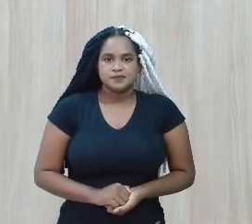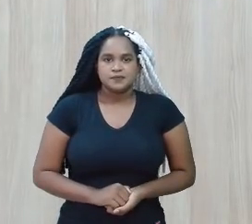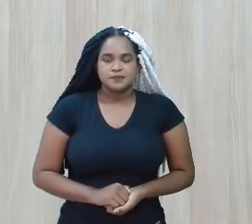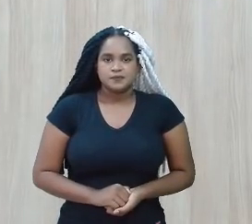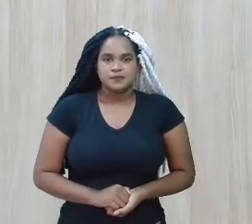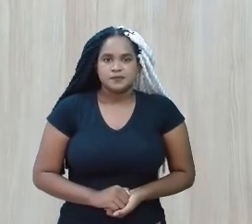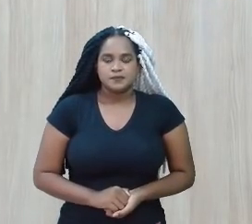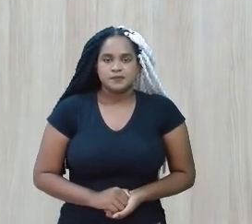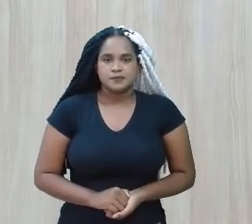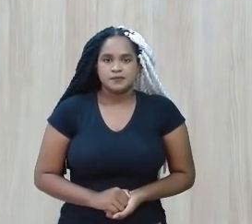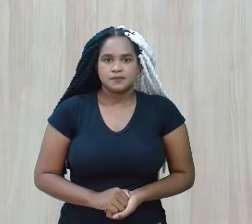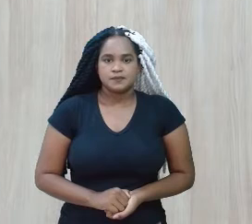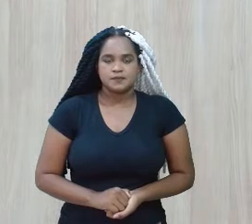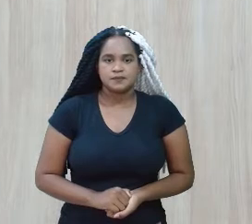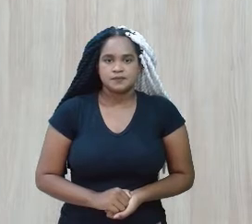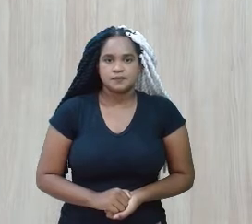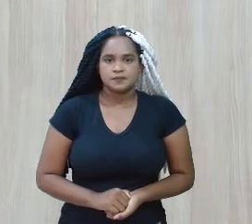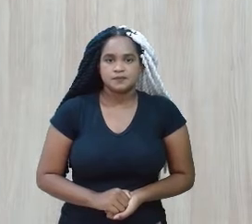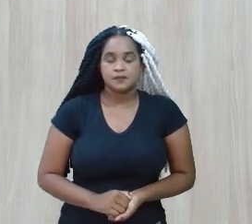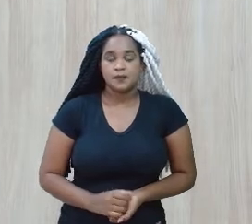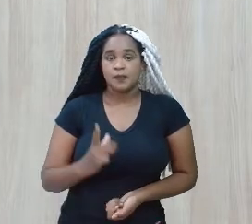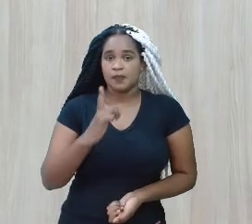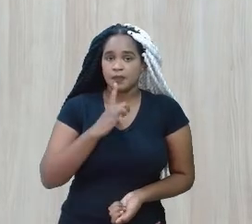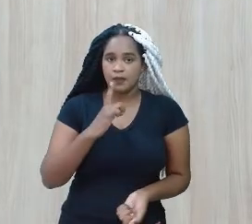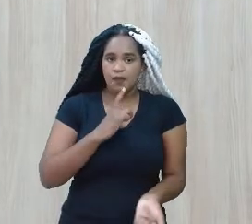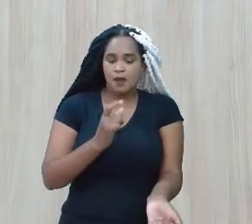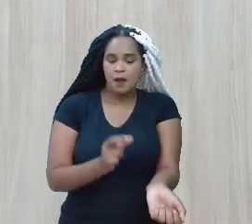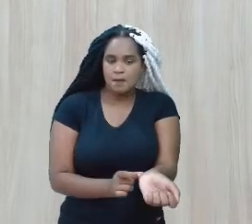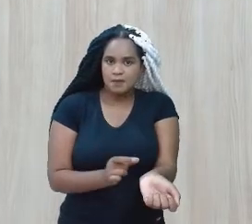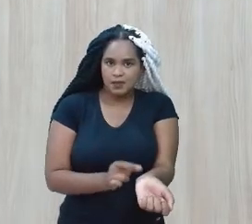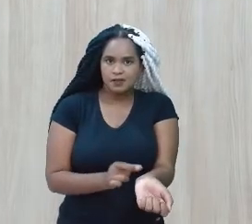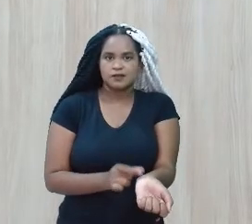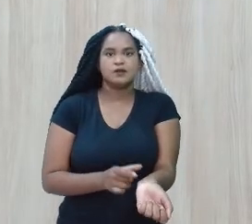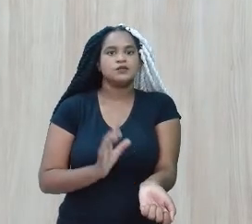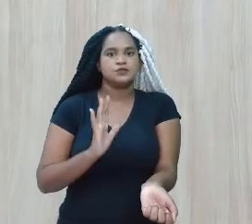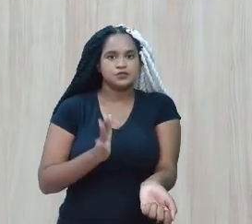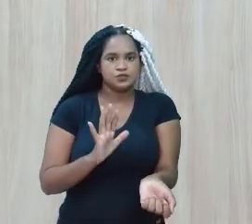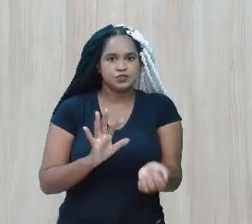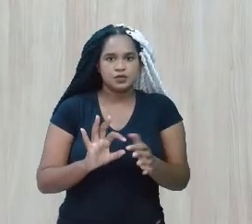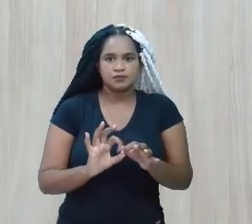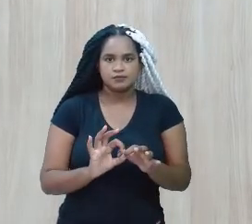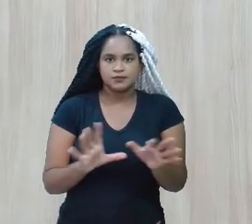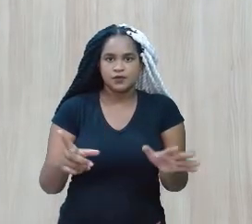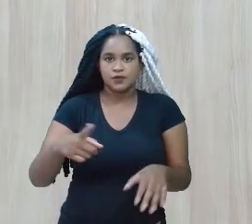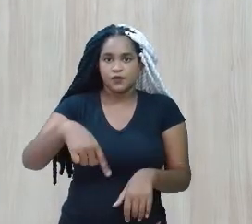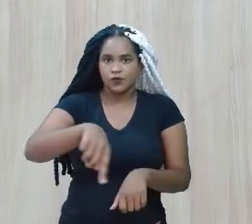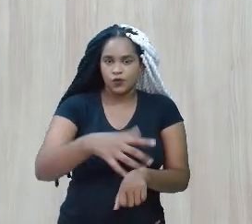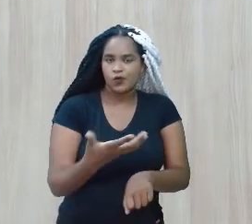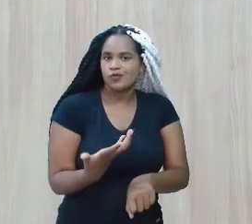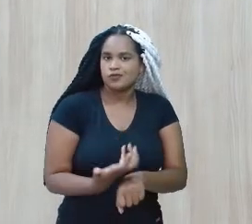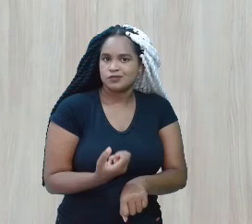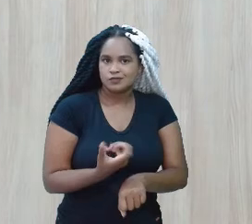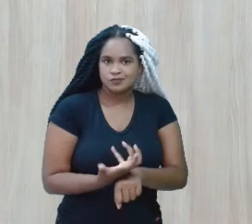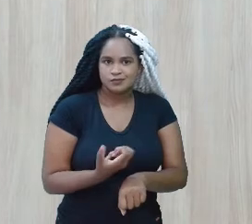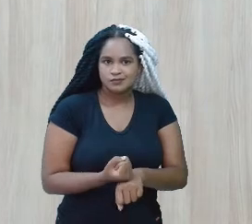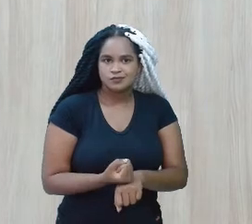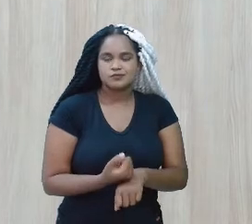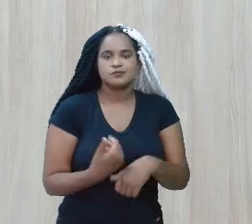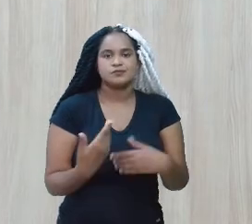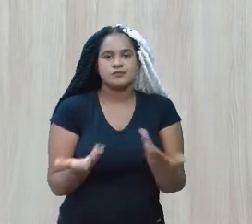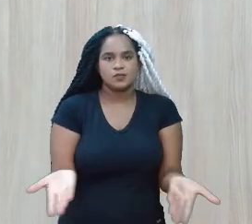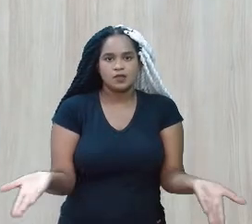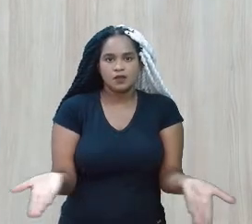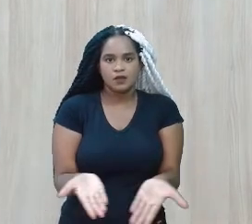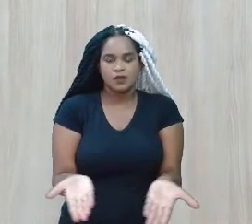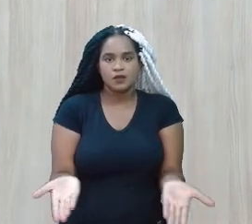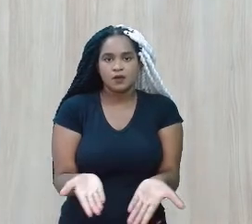um aplicativo, não é? Nós temos o nosso app entrando em ação e aí vocês terão agora a imagem do